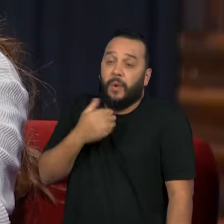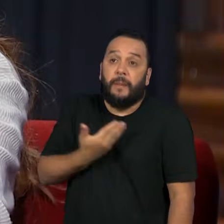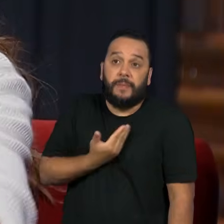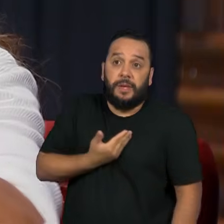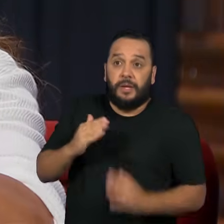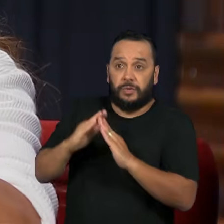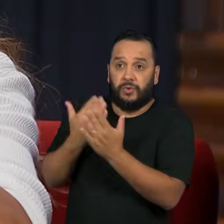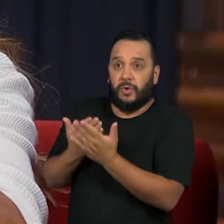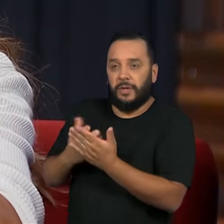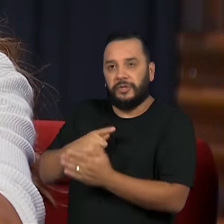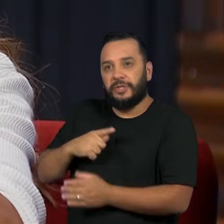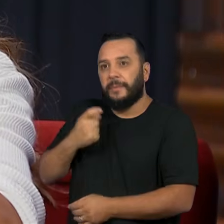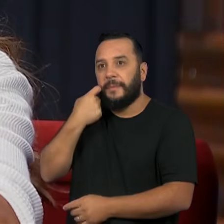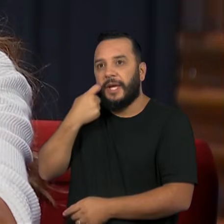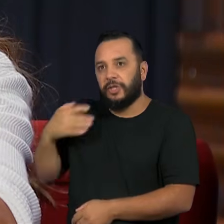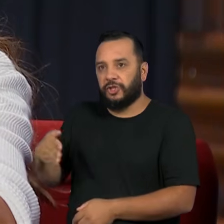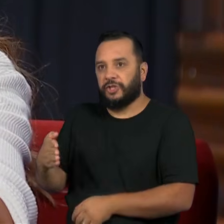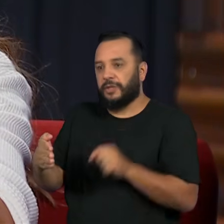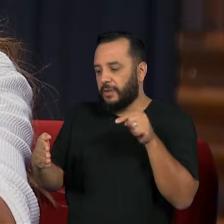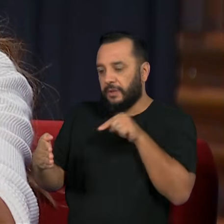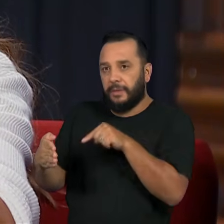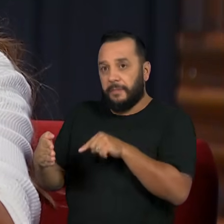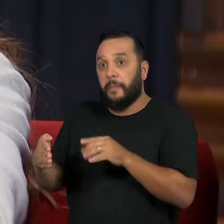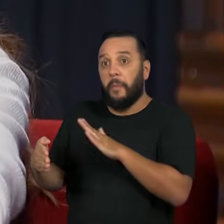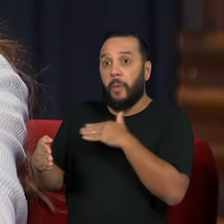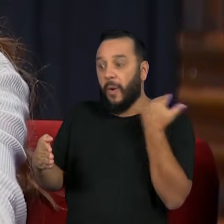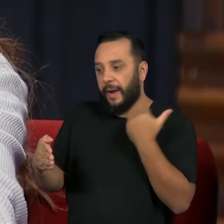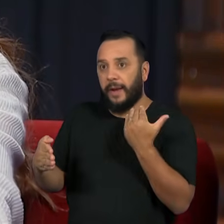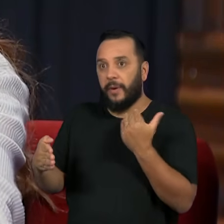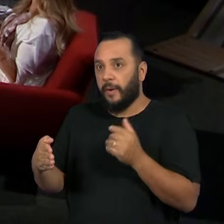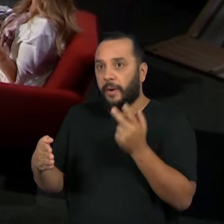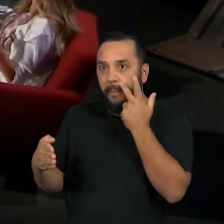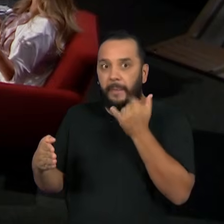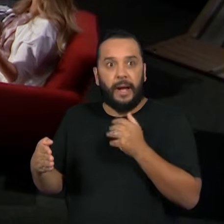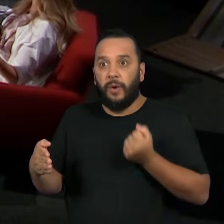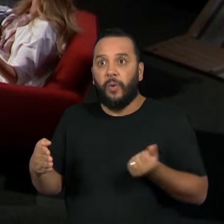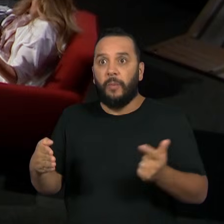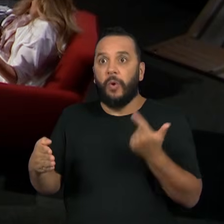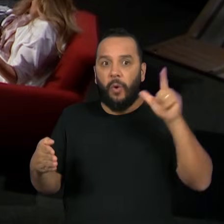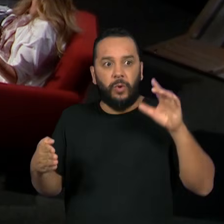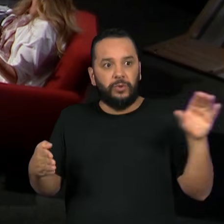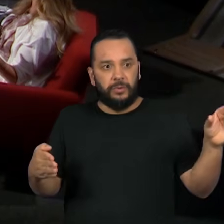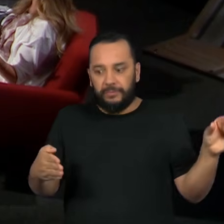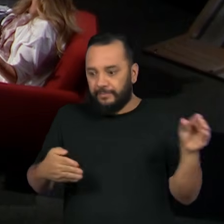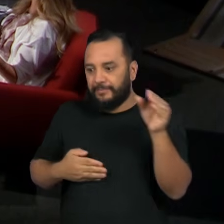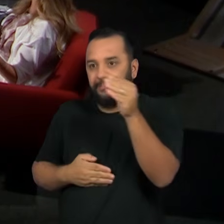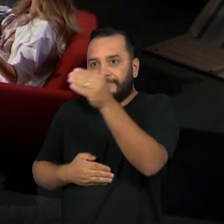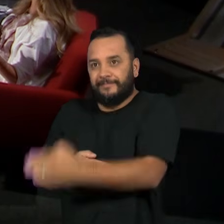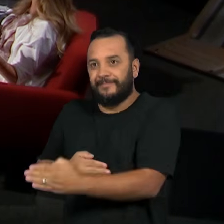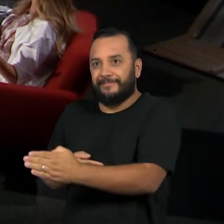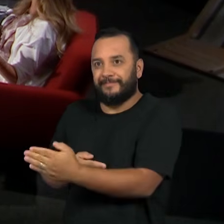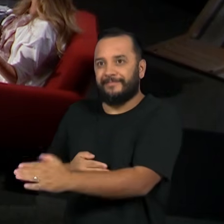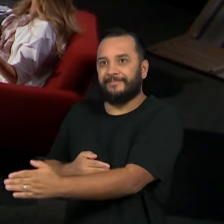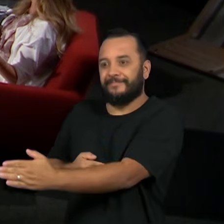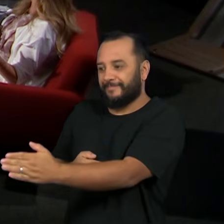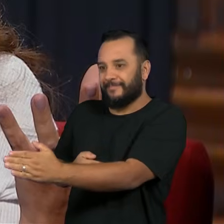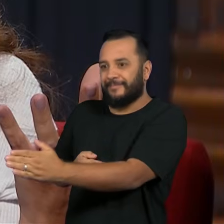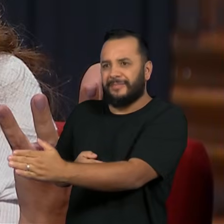e aí o peixinho morreu, e aí os pais trocaram o peixinho. Na cabecinha dela, o peixe tinha